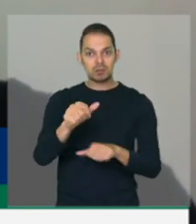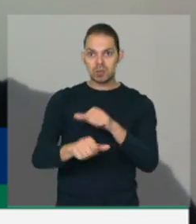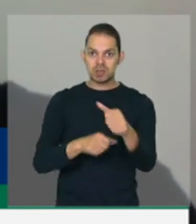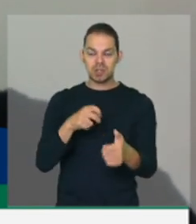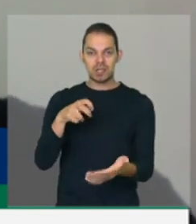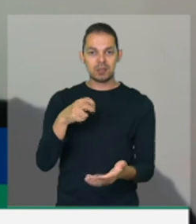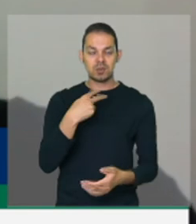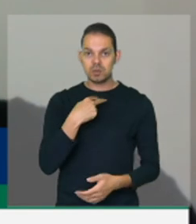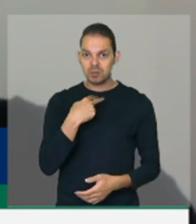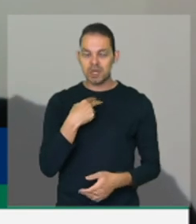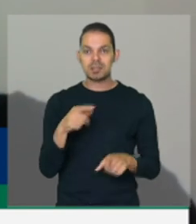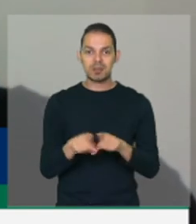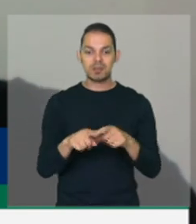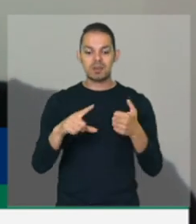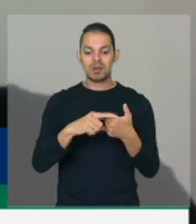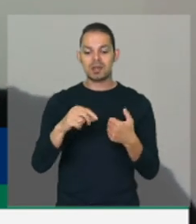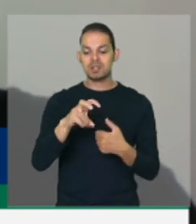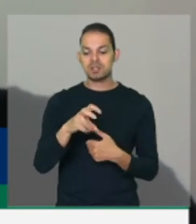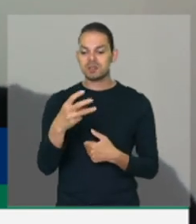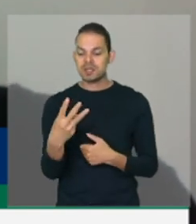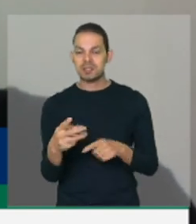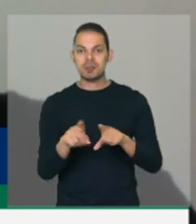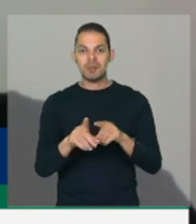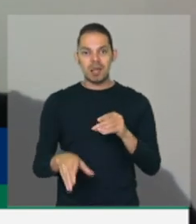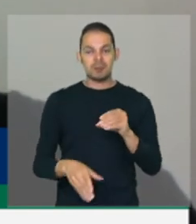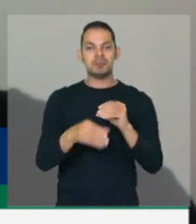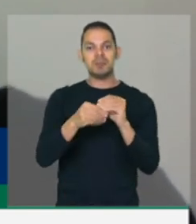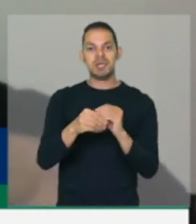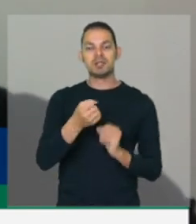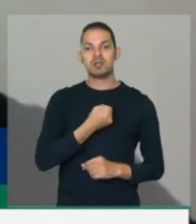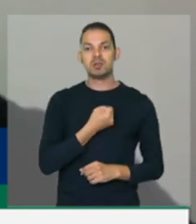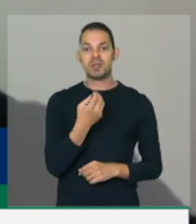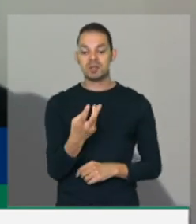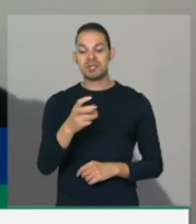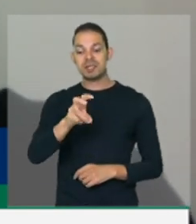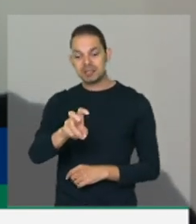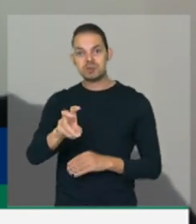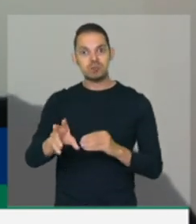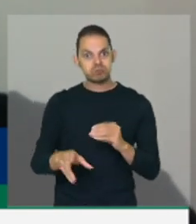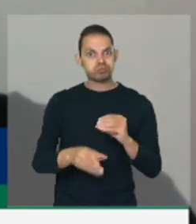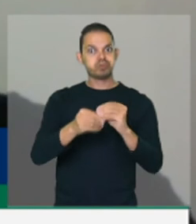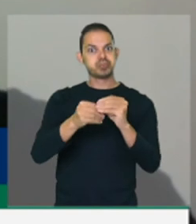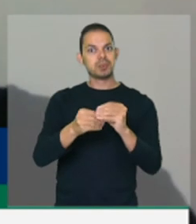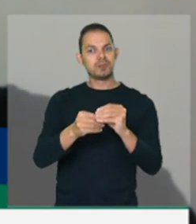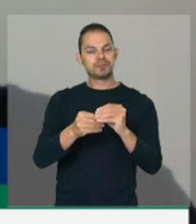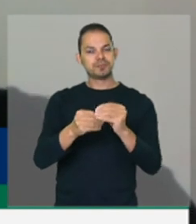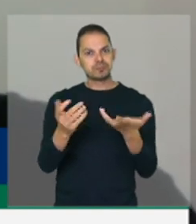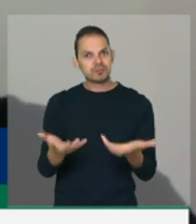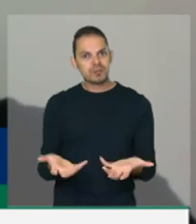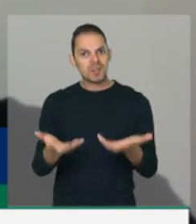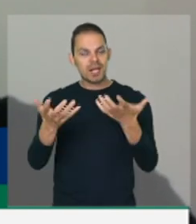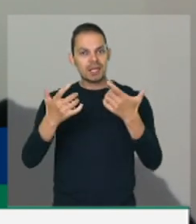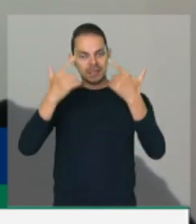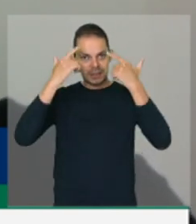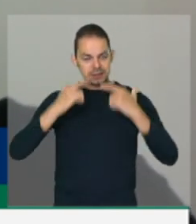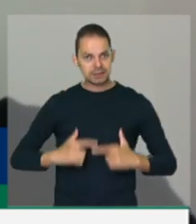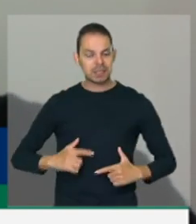do artigo 53, da emenda constitucional 35 de 2001, que robusteceu ainda mais a nossa amplitude da imunidade